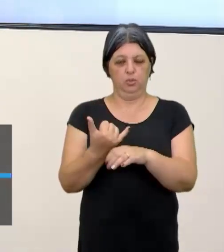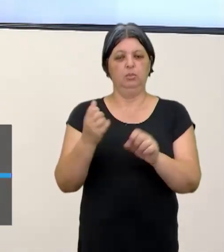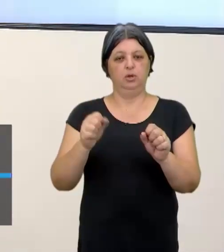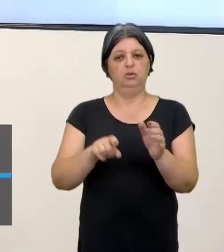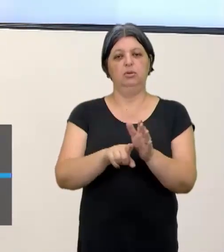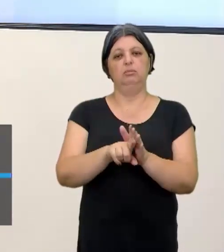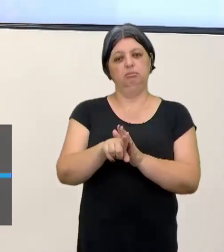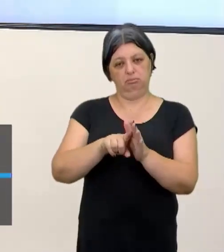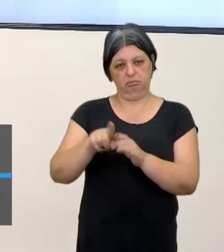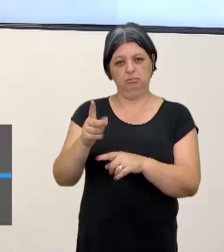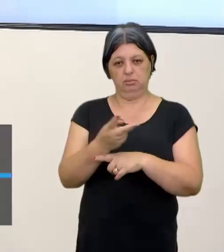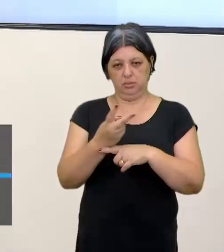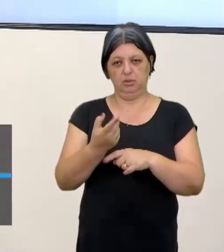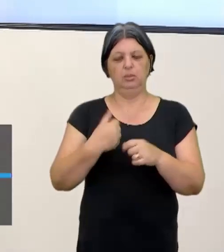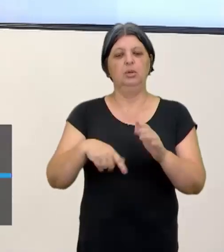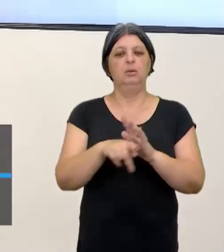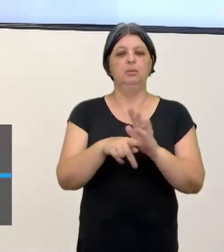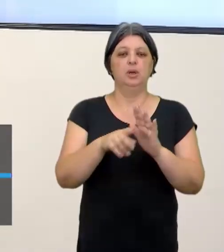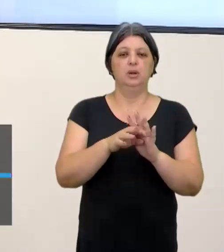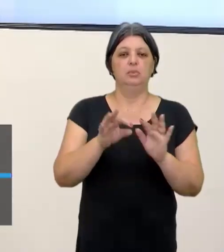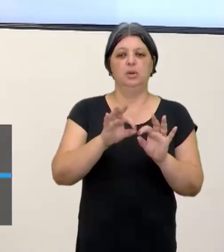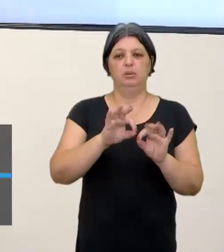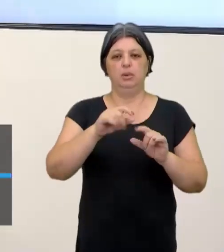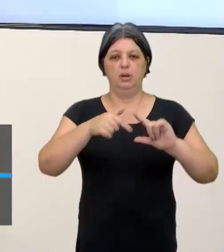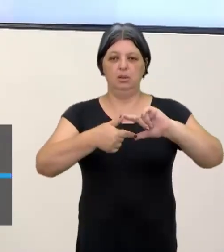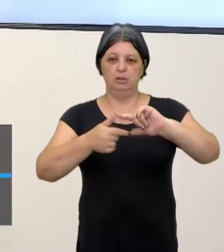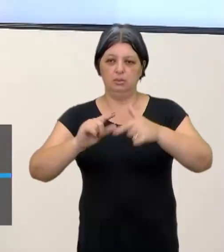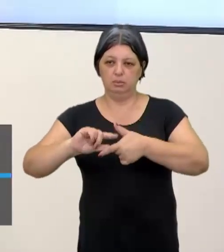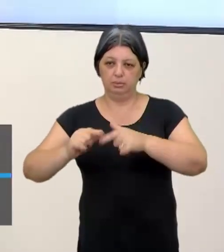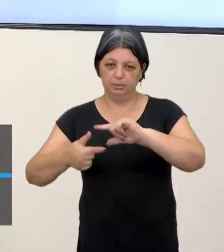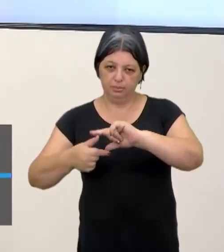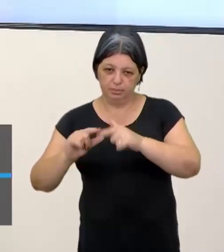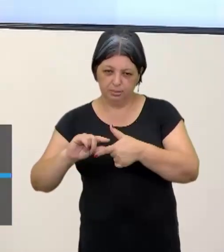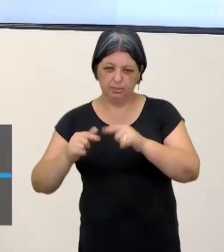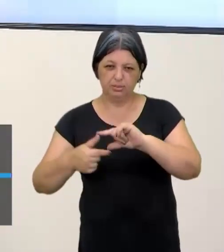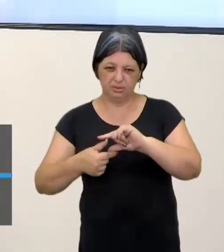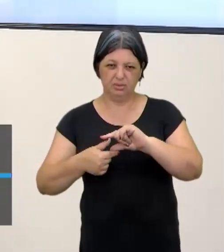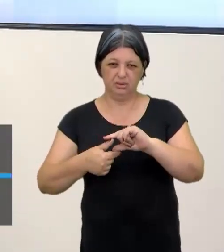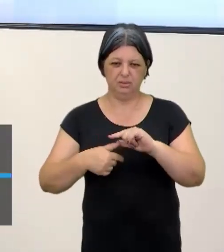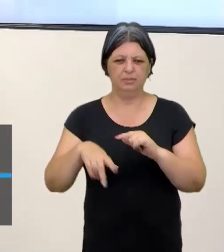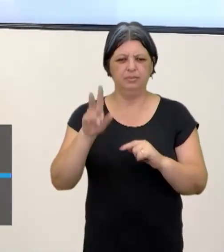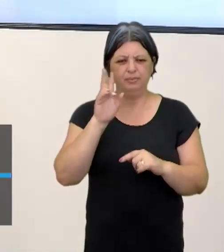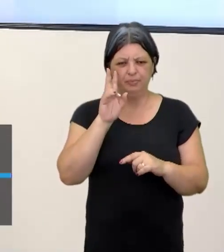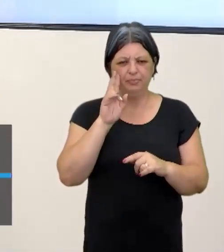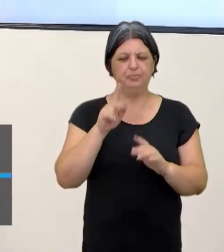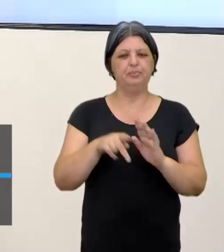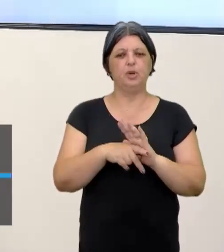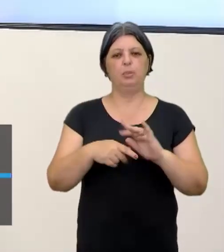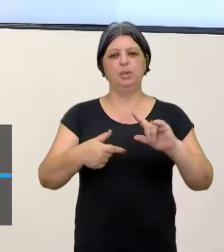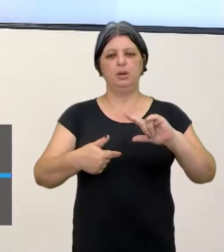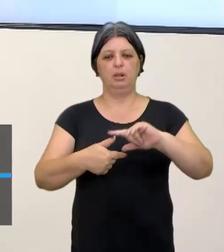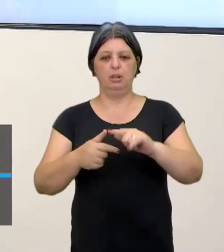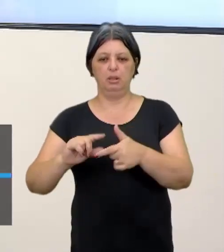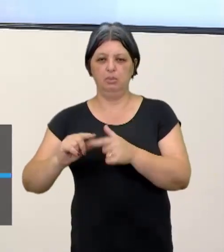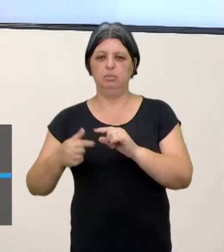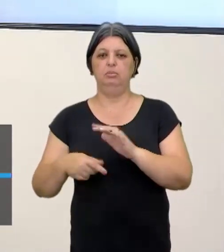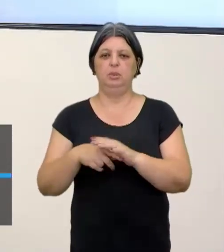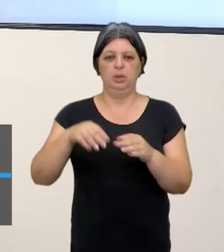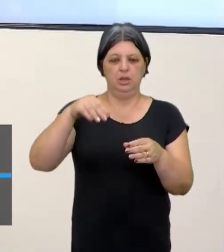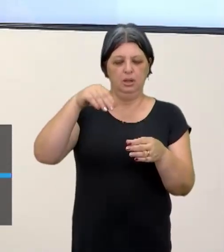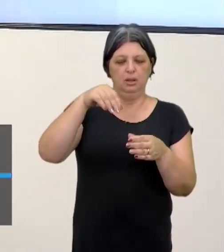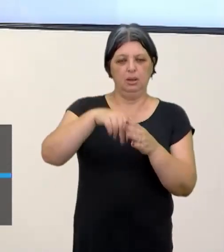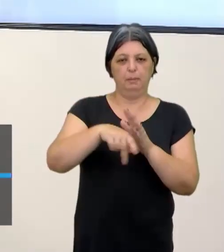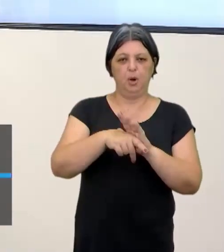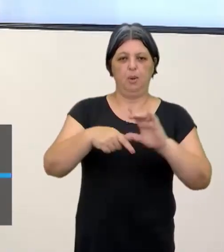sobre polígonos, que são aquelas figuras que têm lados, ângulos internos, ângulos externos. Polígonos regulares, que são figuras que têm ângulos